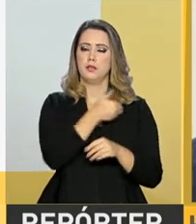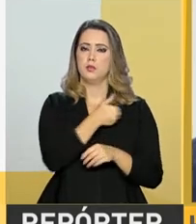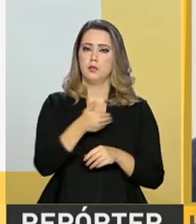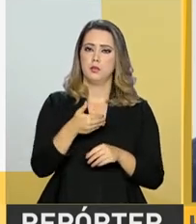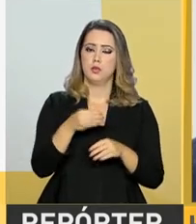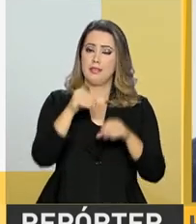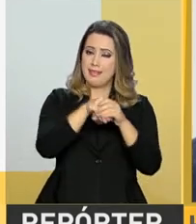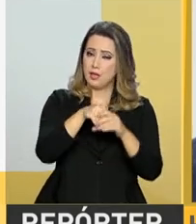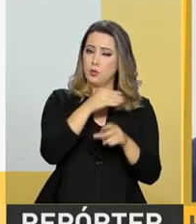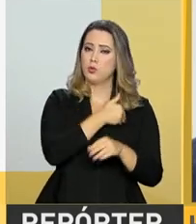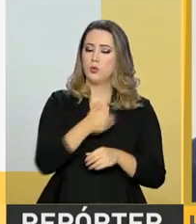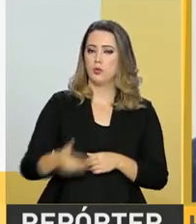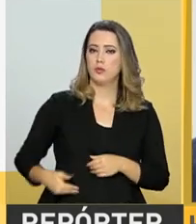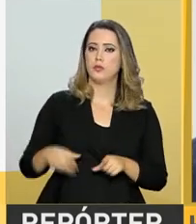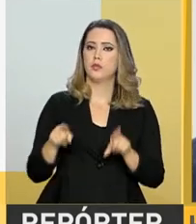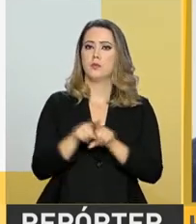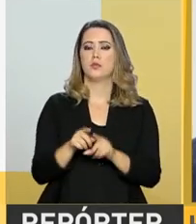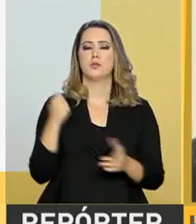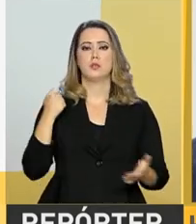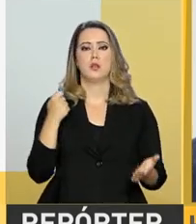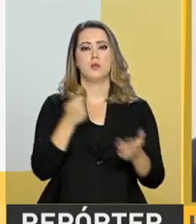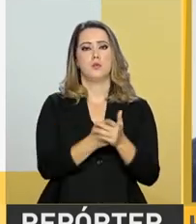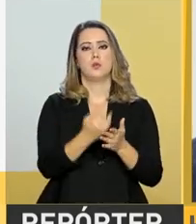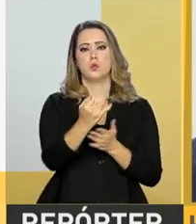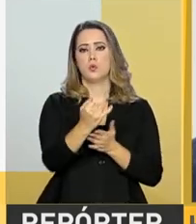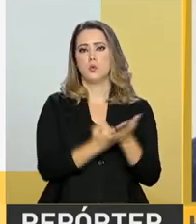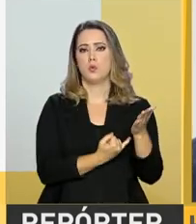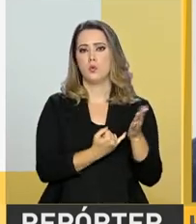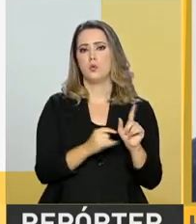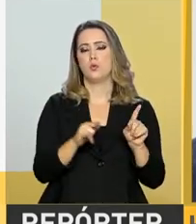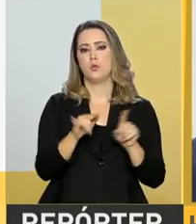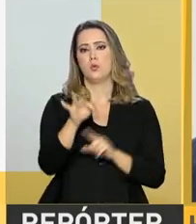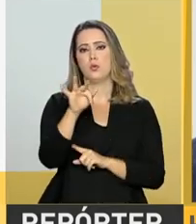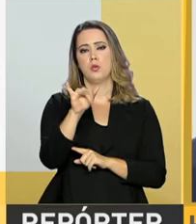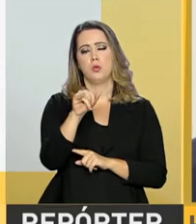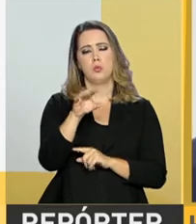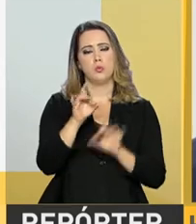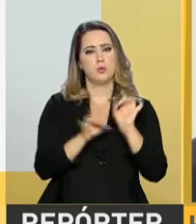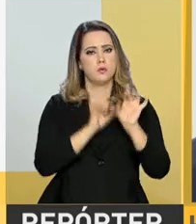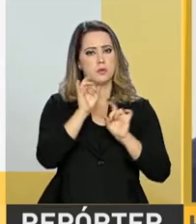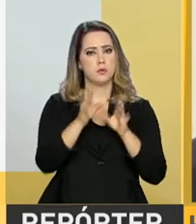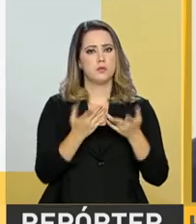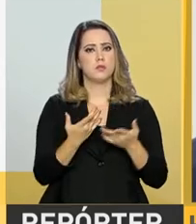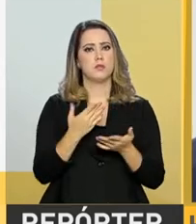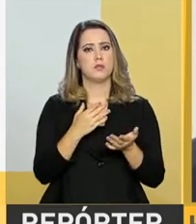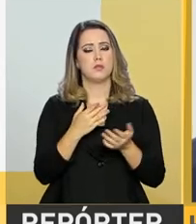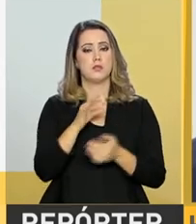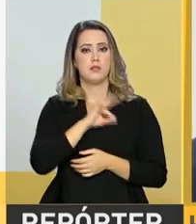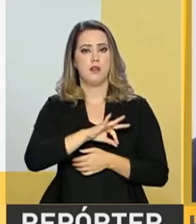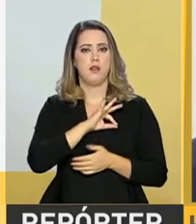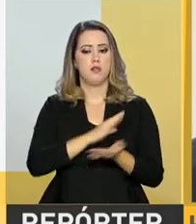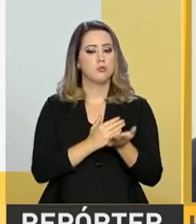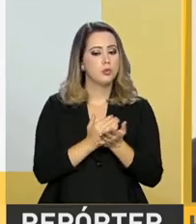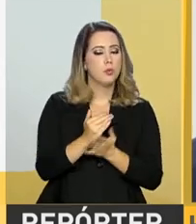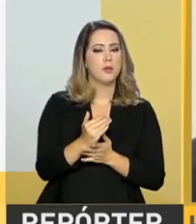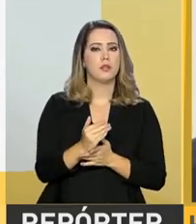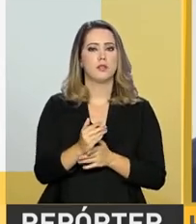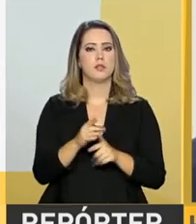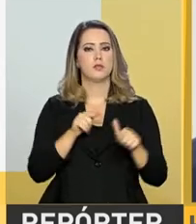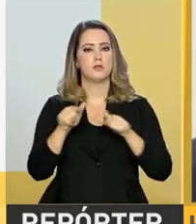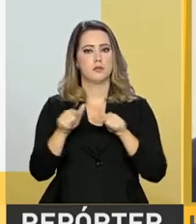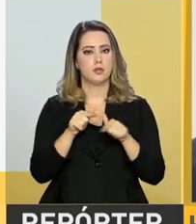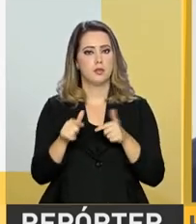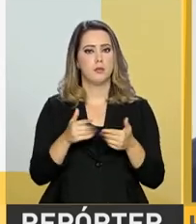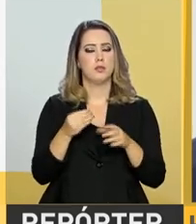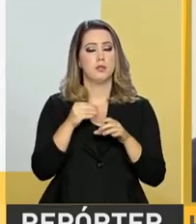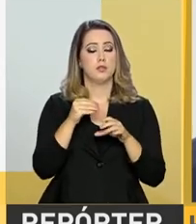fundos exclusivos, nós temos a questão de salário inicial de servidores, etc. São toda uma série de